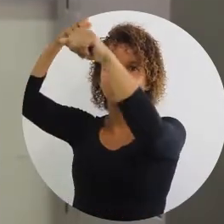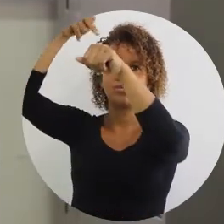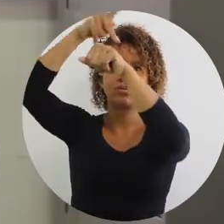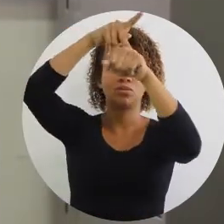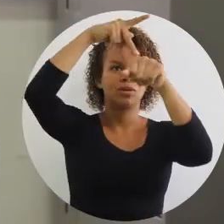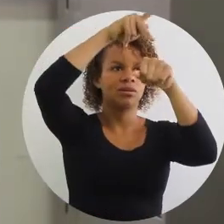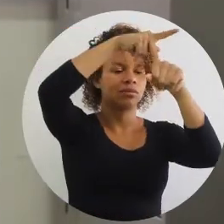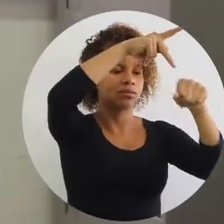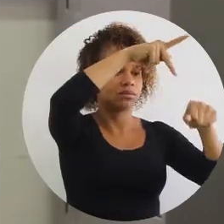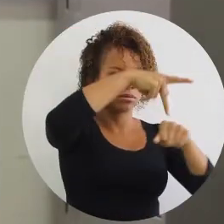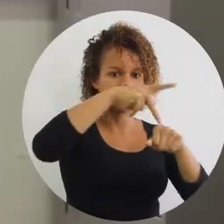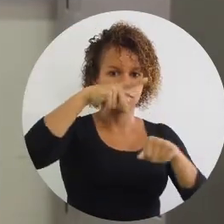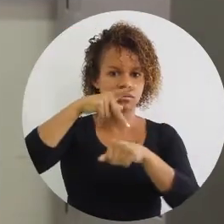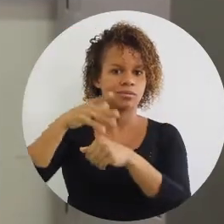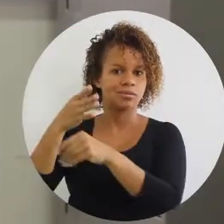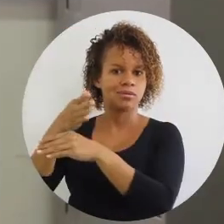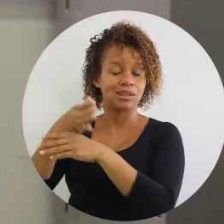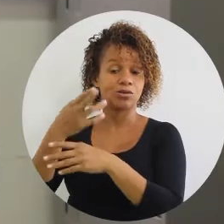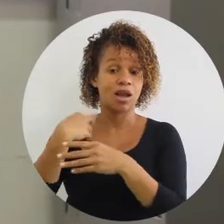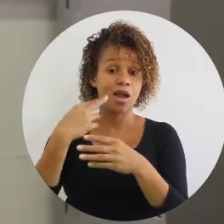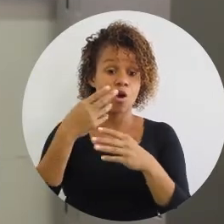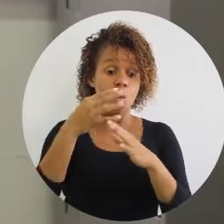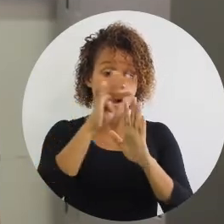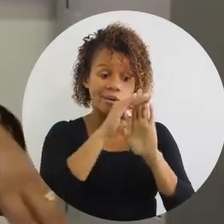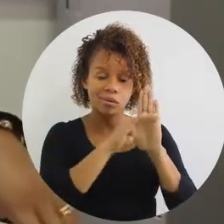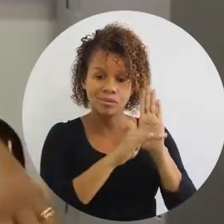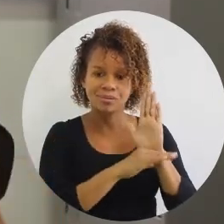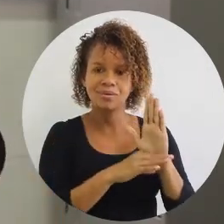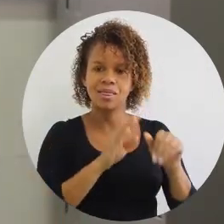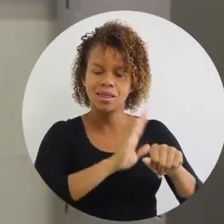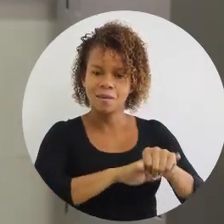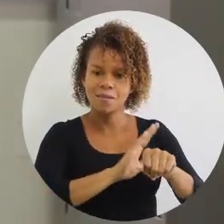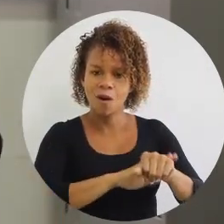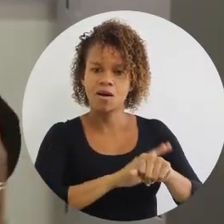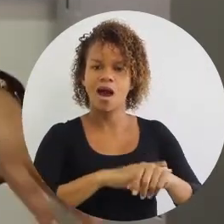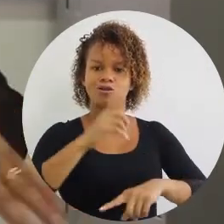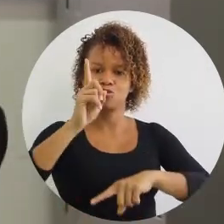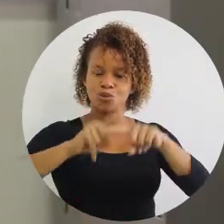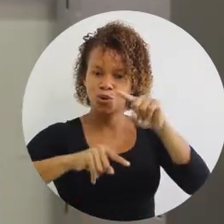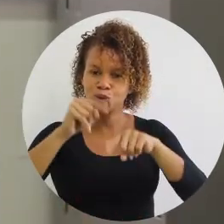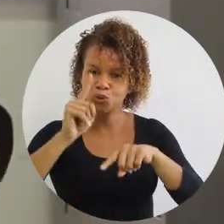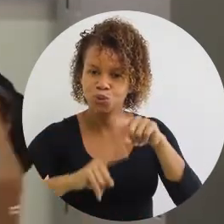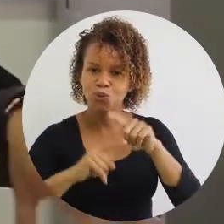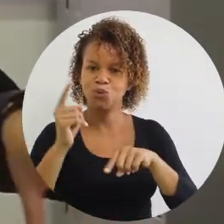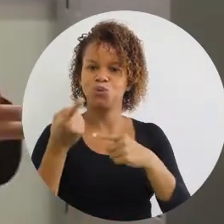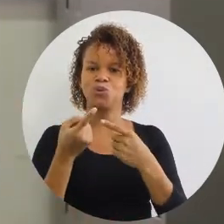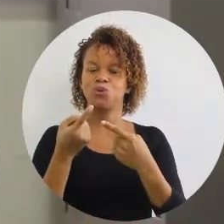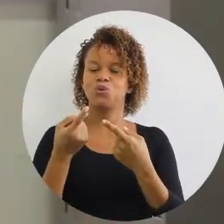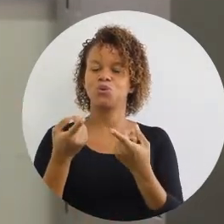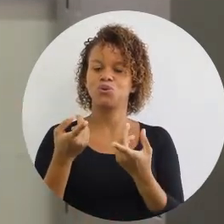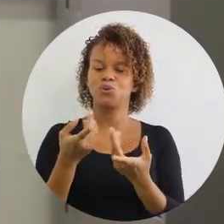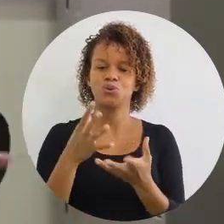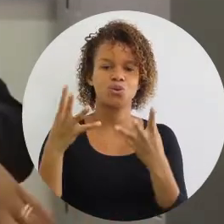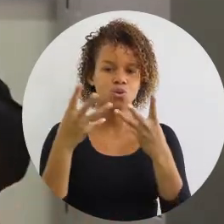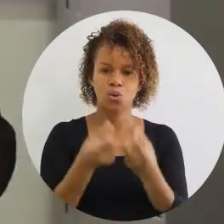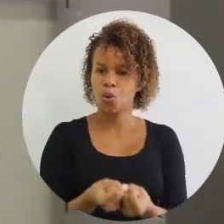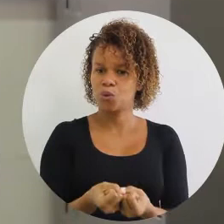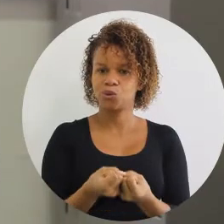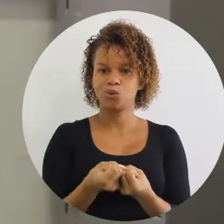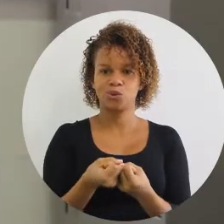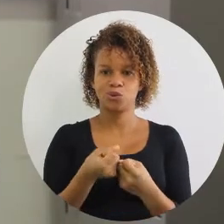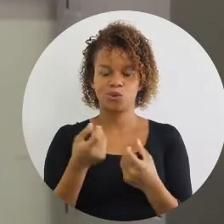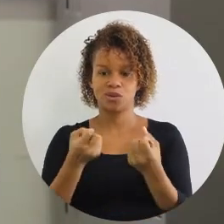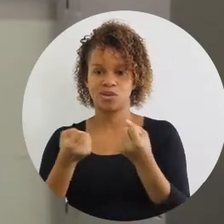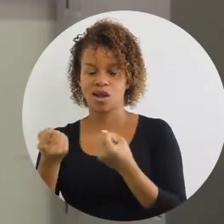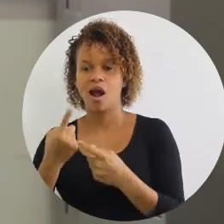Brasil, eles entram no regime de admissão temporária. Então, os produtos, os equipamentos, todos os carros